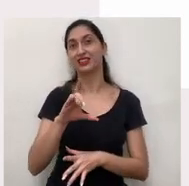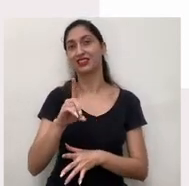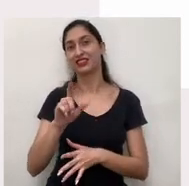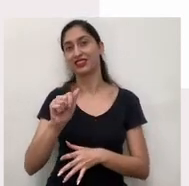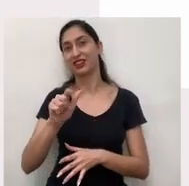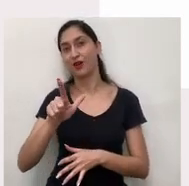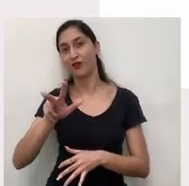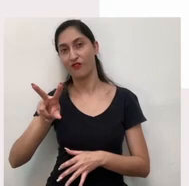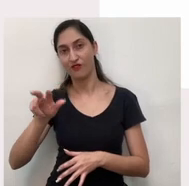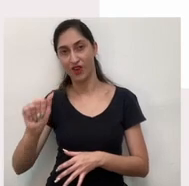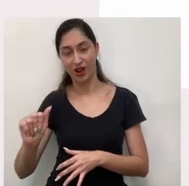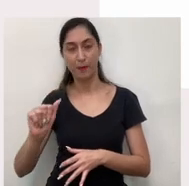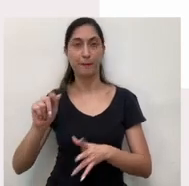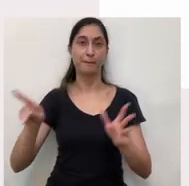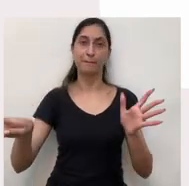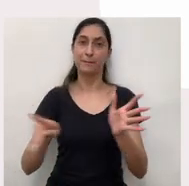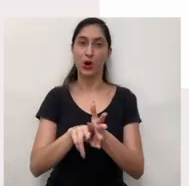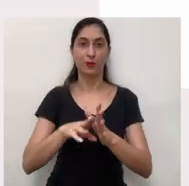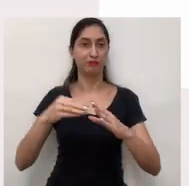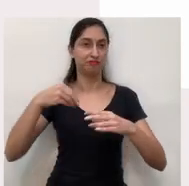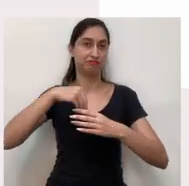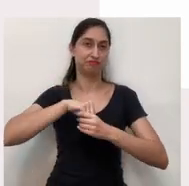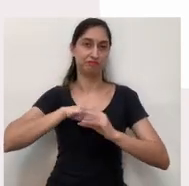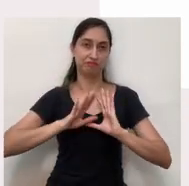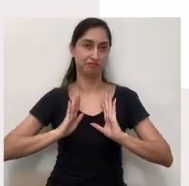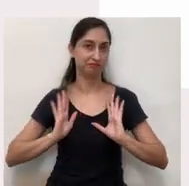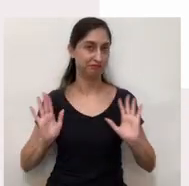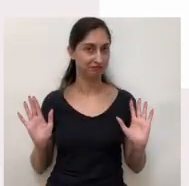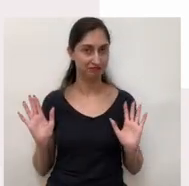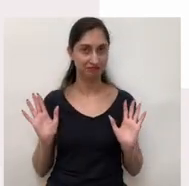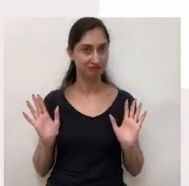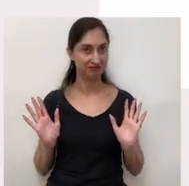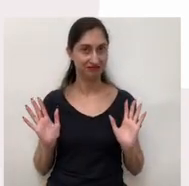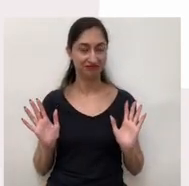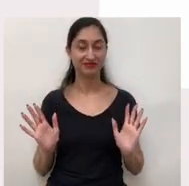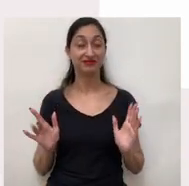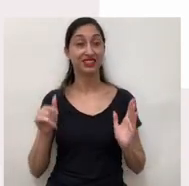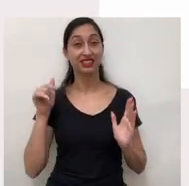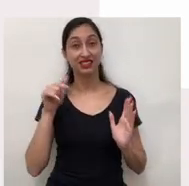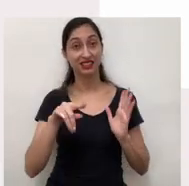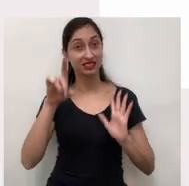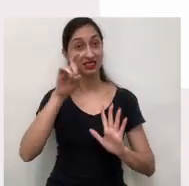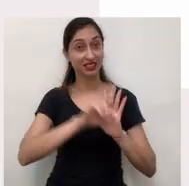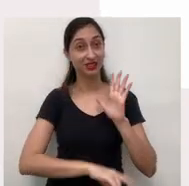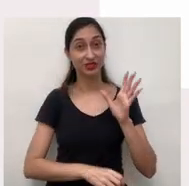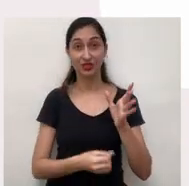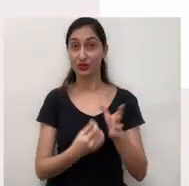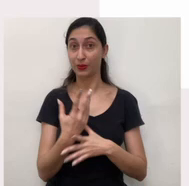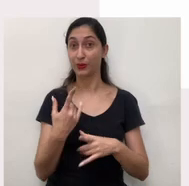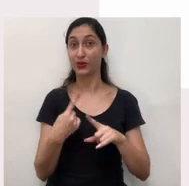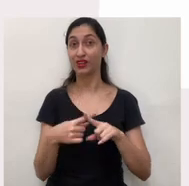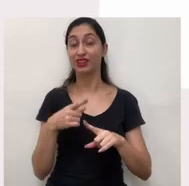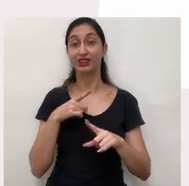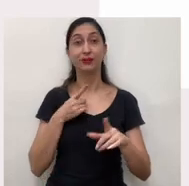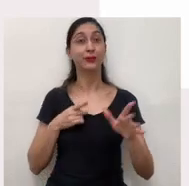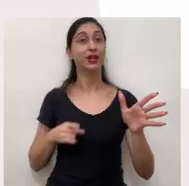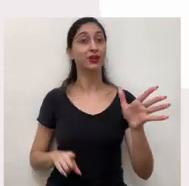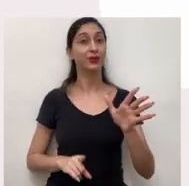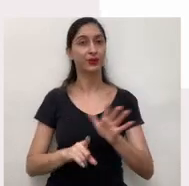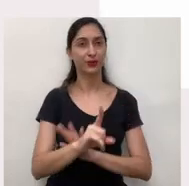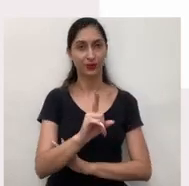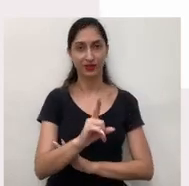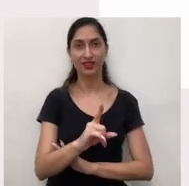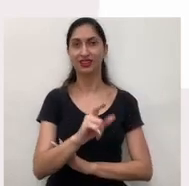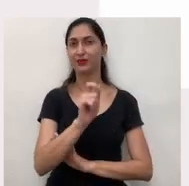Então, esse foi um texto construído a partir de uma pergunta a